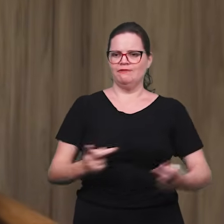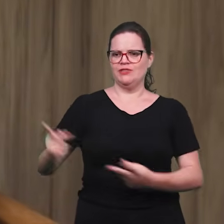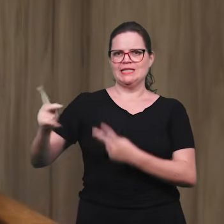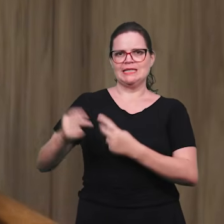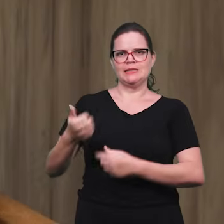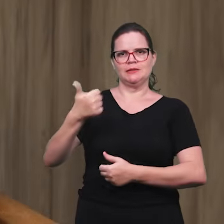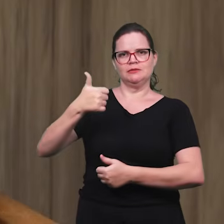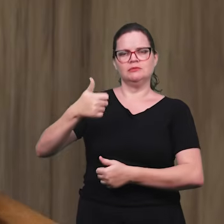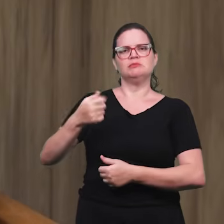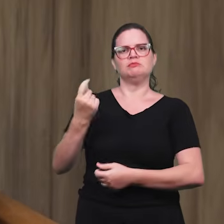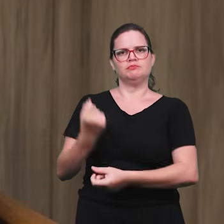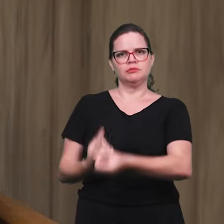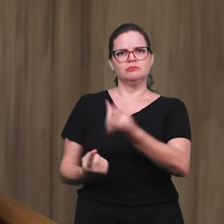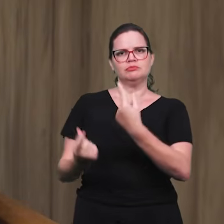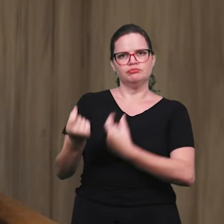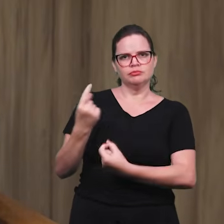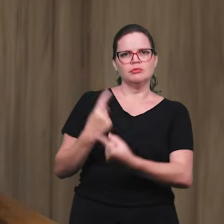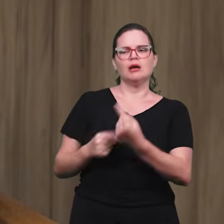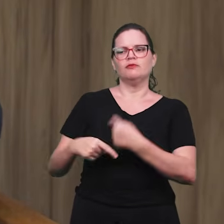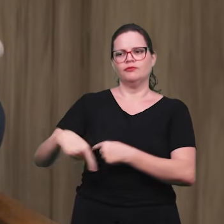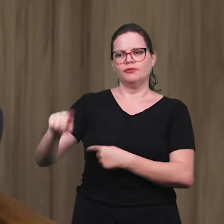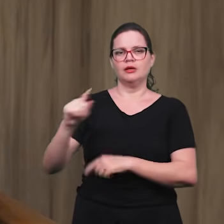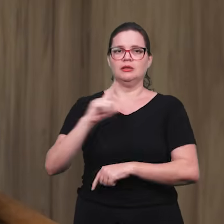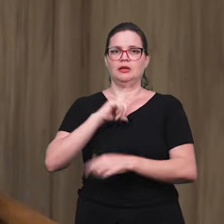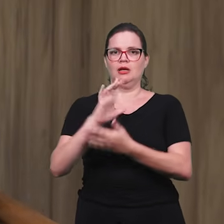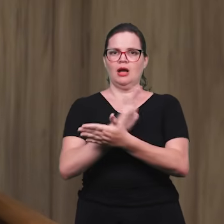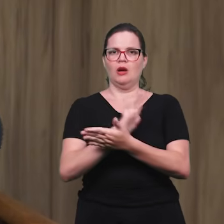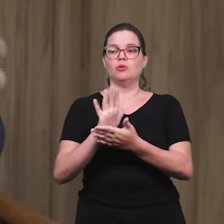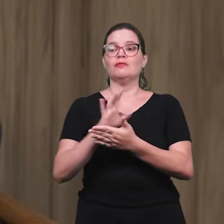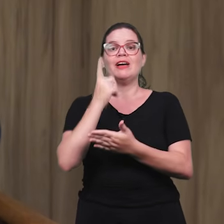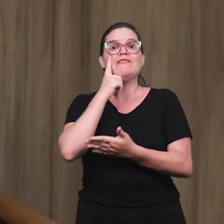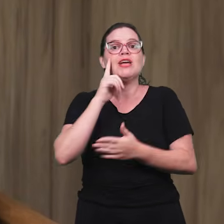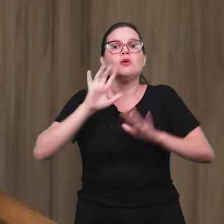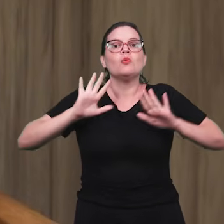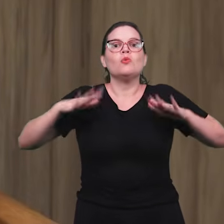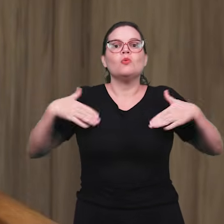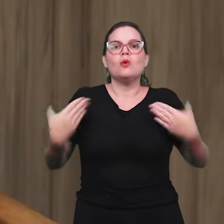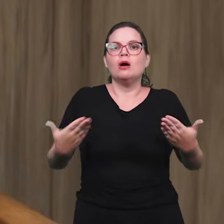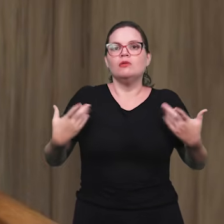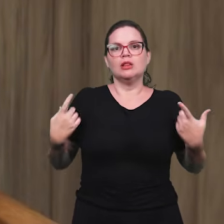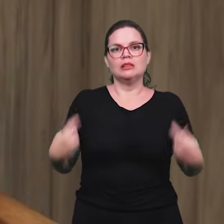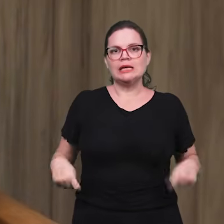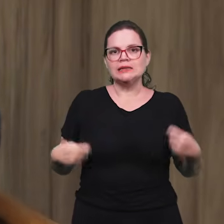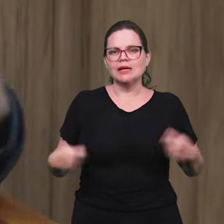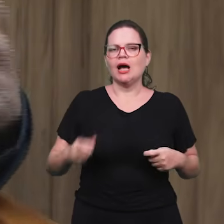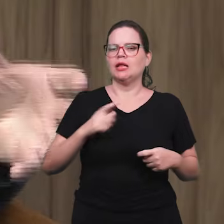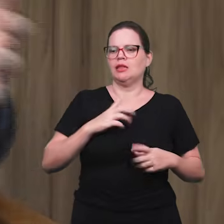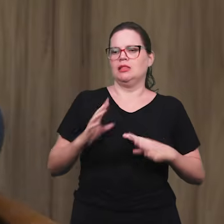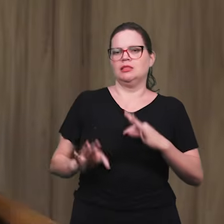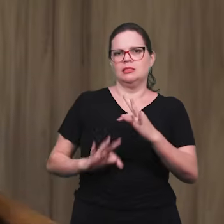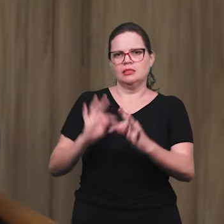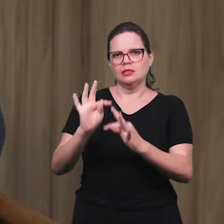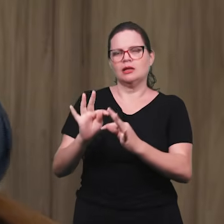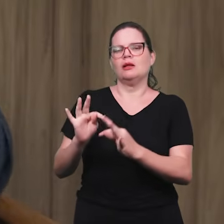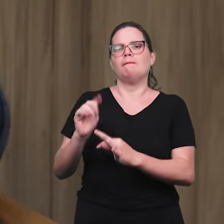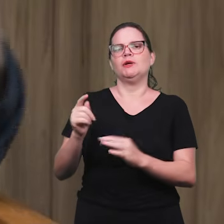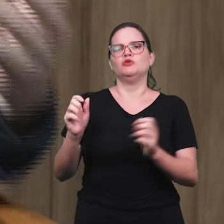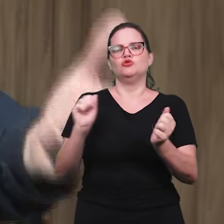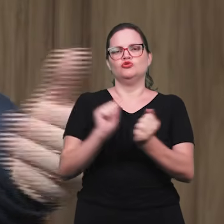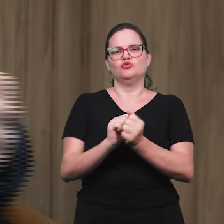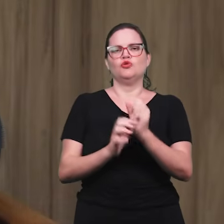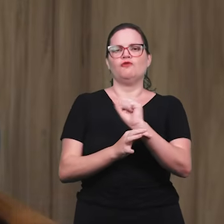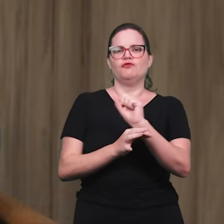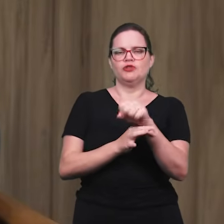visitas periódicas, existem pacientes, dependendo da necessidade, que tem terapias com fisioterapias em